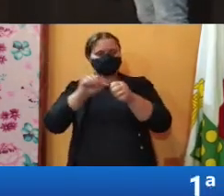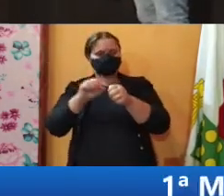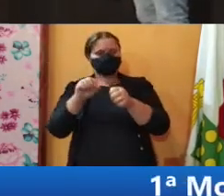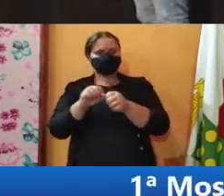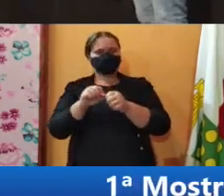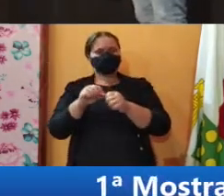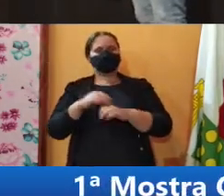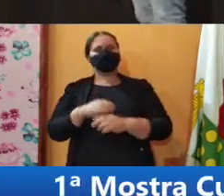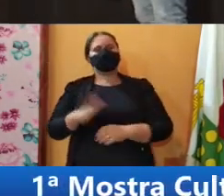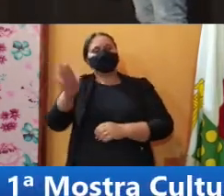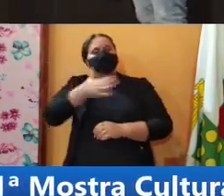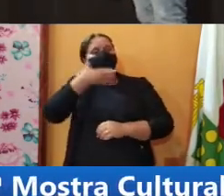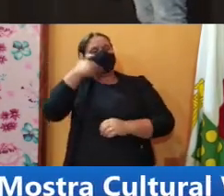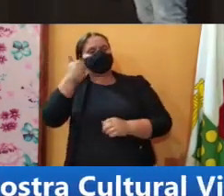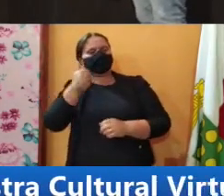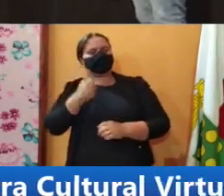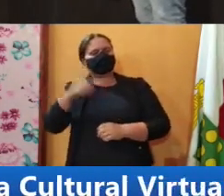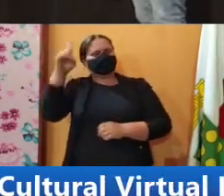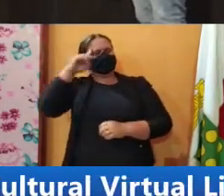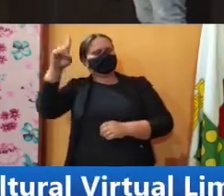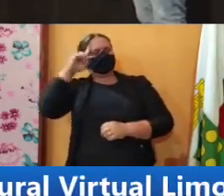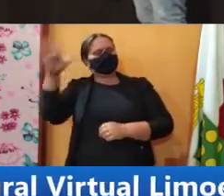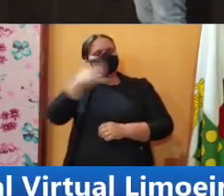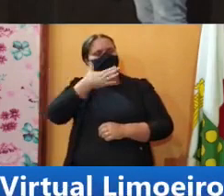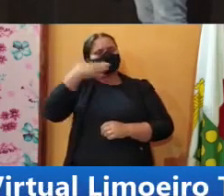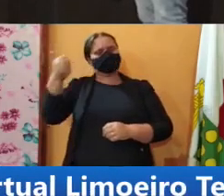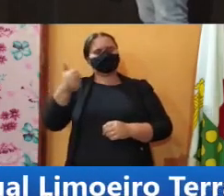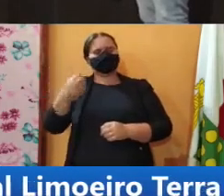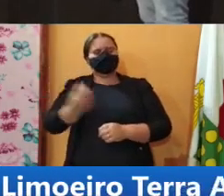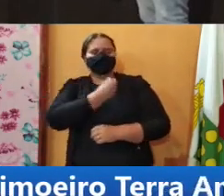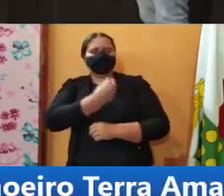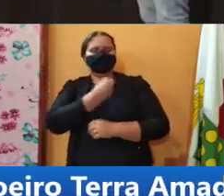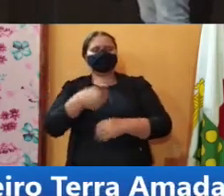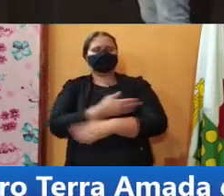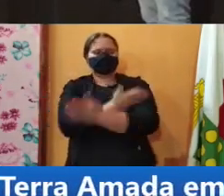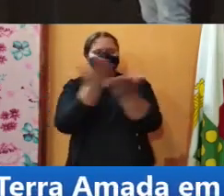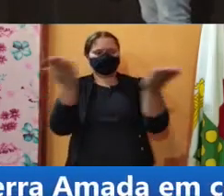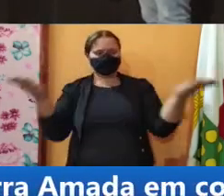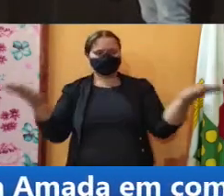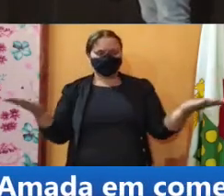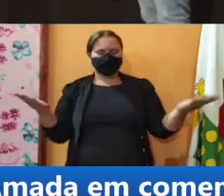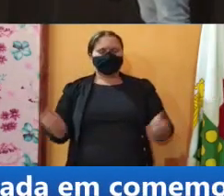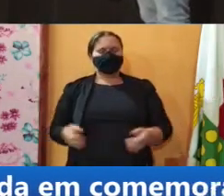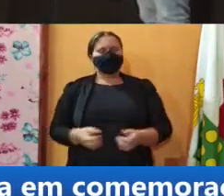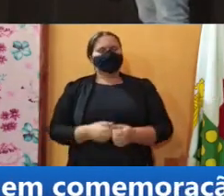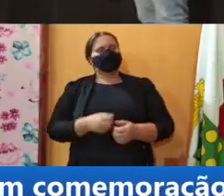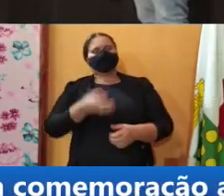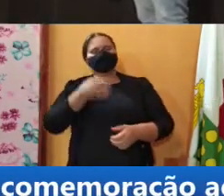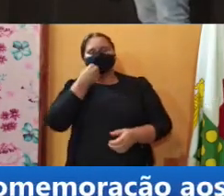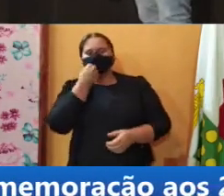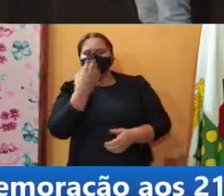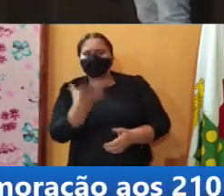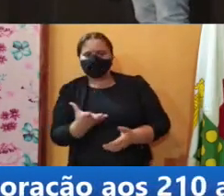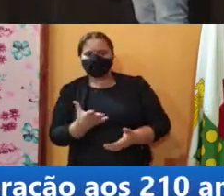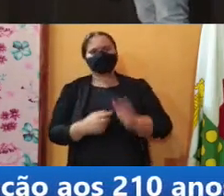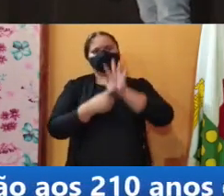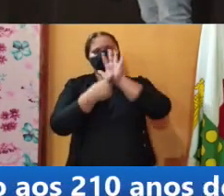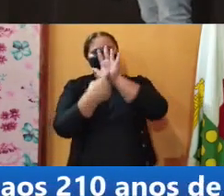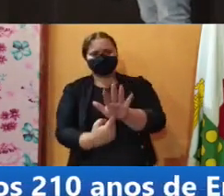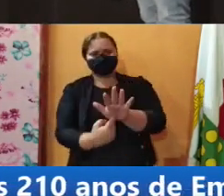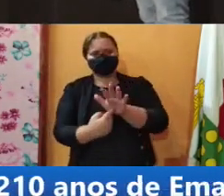tentando melhorar a cada dia a vida de vocês. E nada mais justo do que presentear hoje